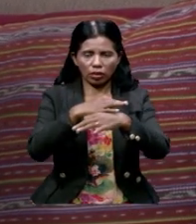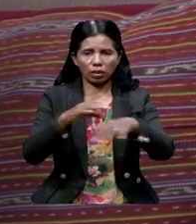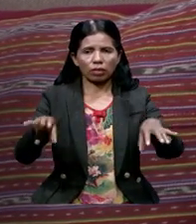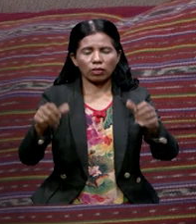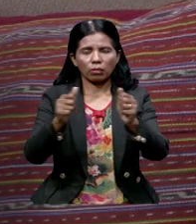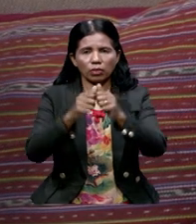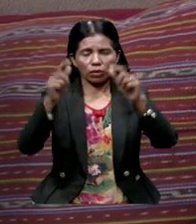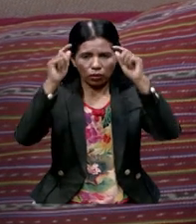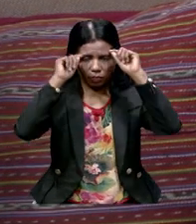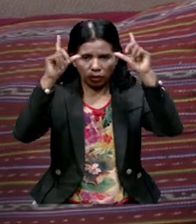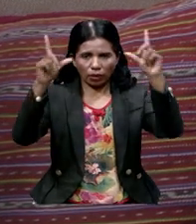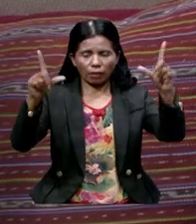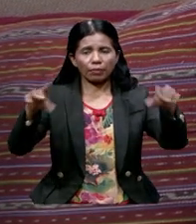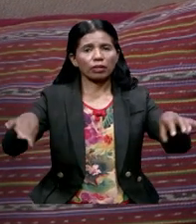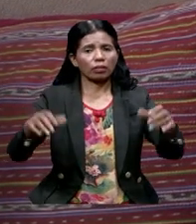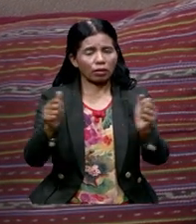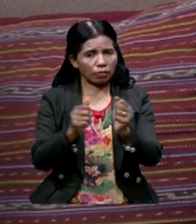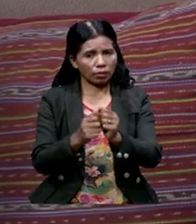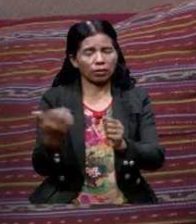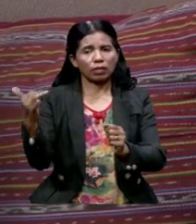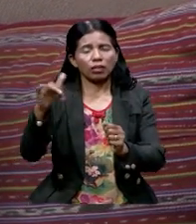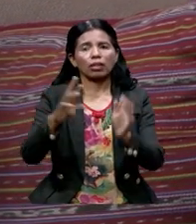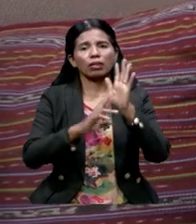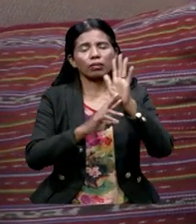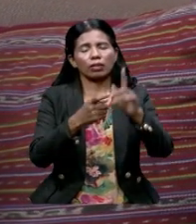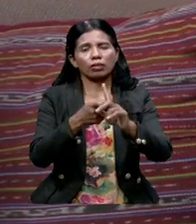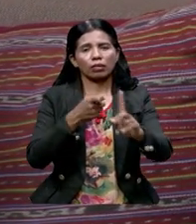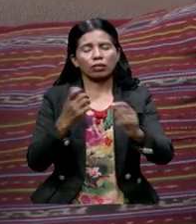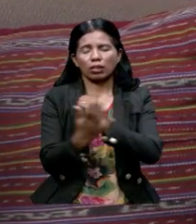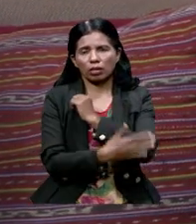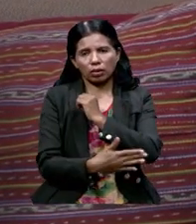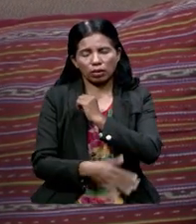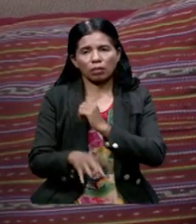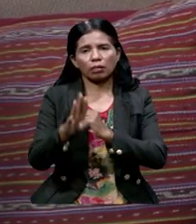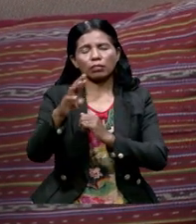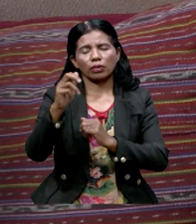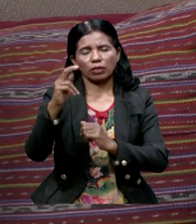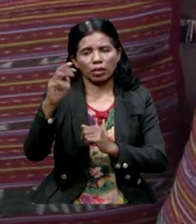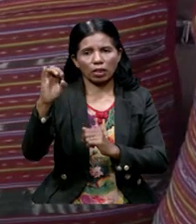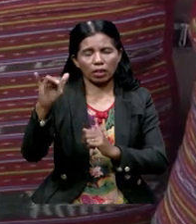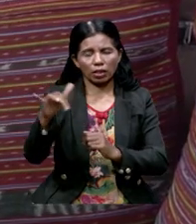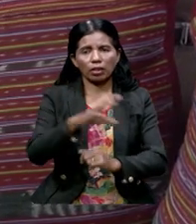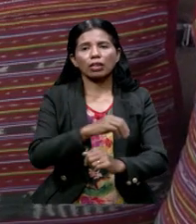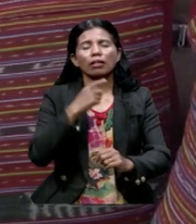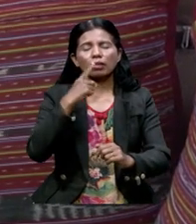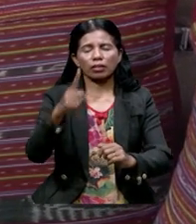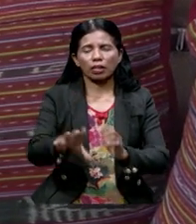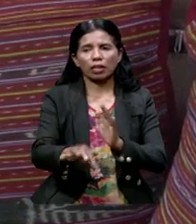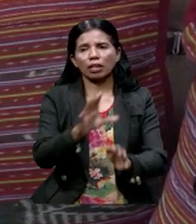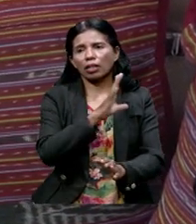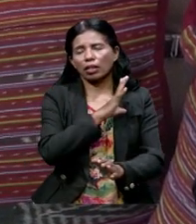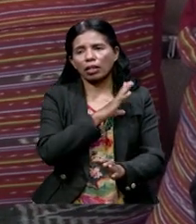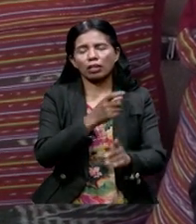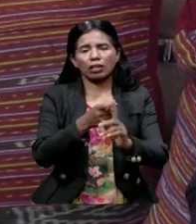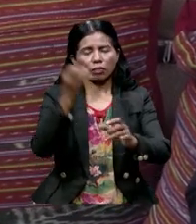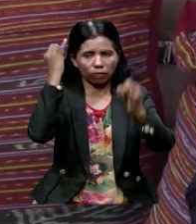Timor-Leste. A tu realiza cooperação sirane, representante o si Brunei Darussalam e a Timor-Leste ne informa, ni a parte seihen informação si